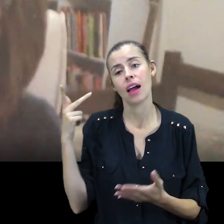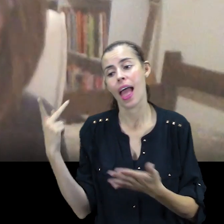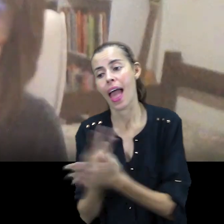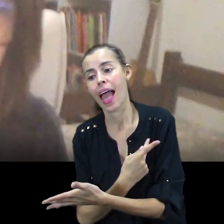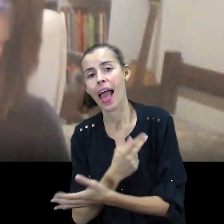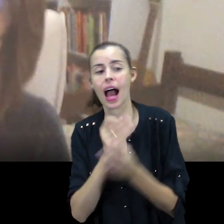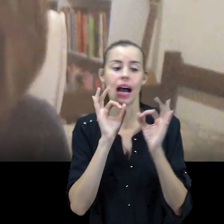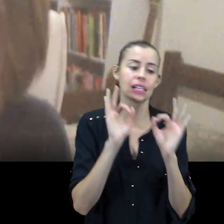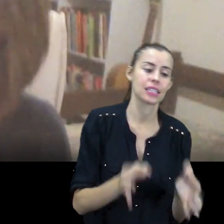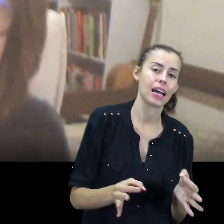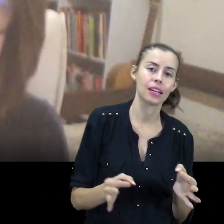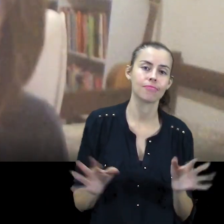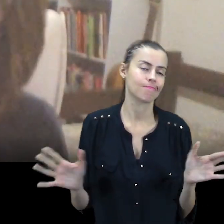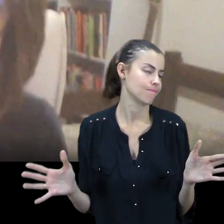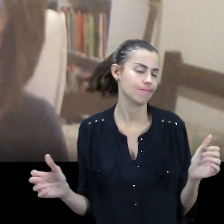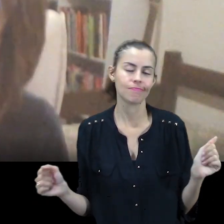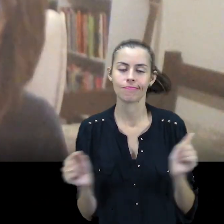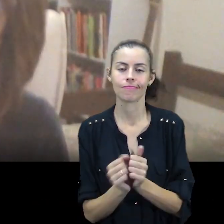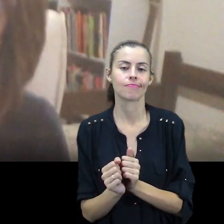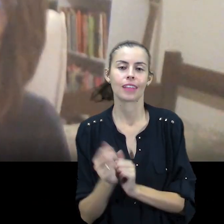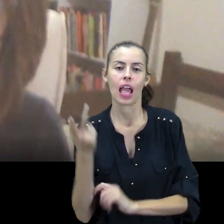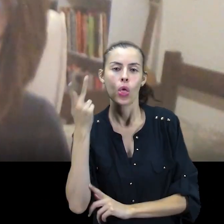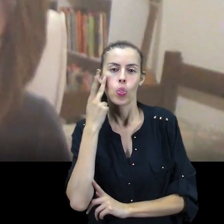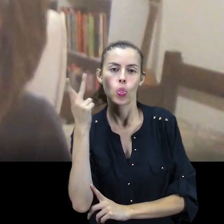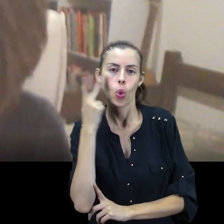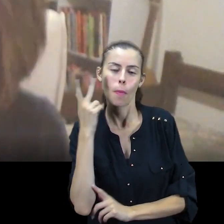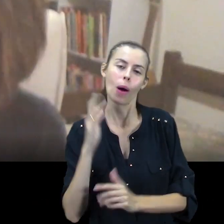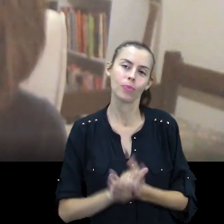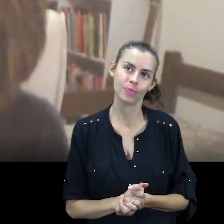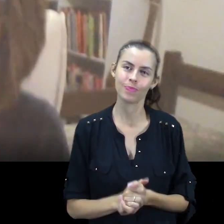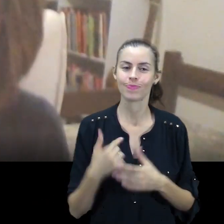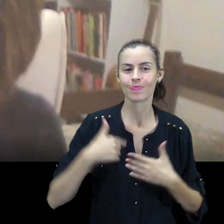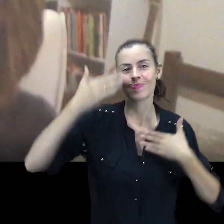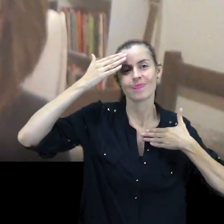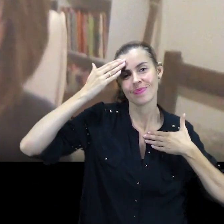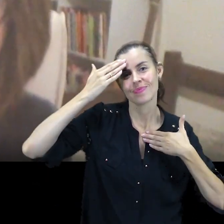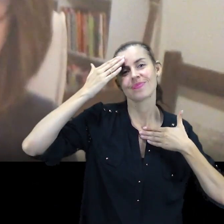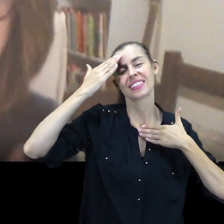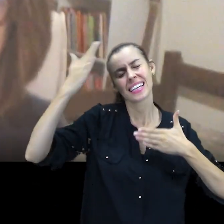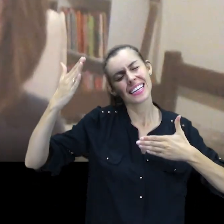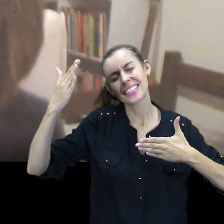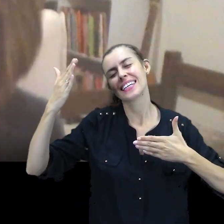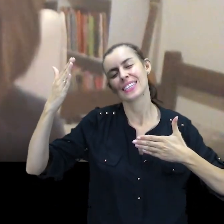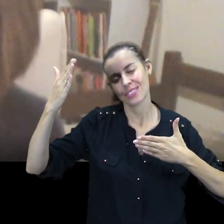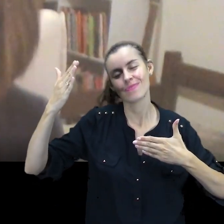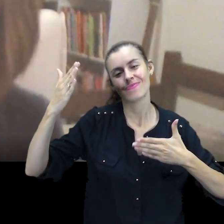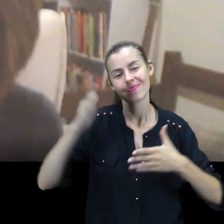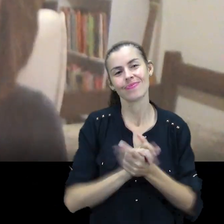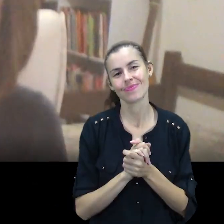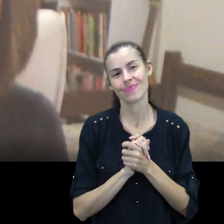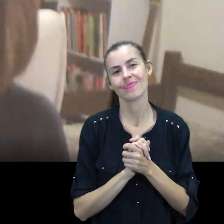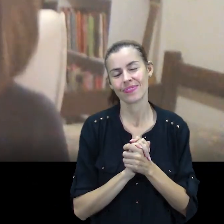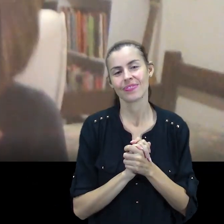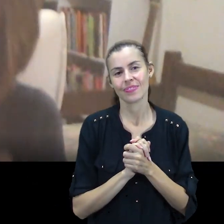te agradecer imensamente e queria dizer para você que a Diretoria de Direitos Humanos, o Observatório